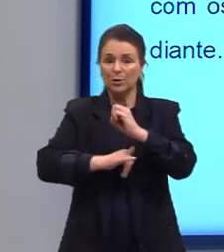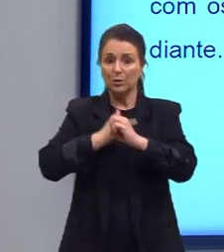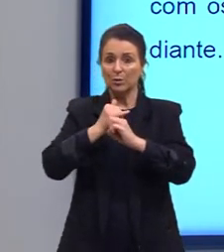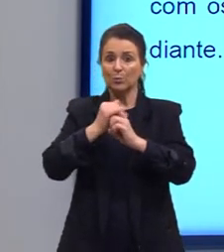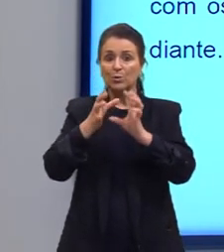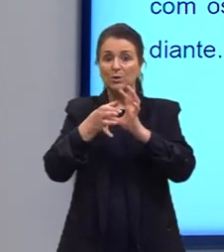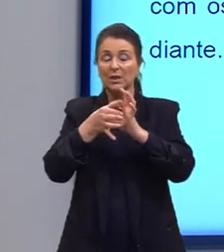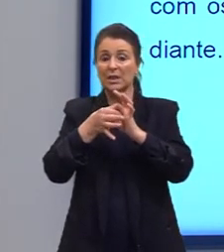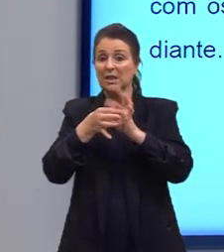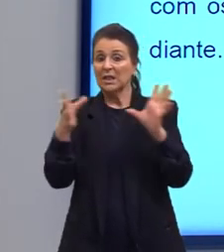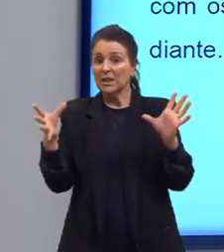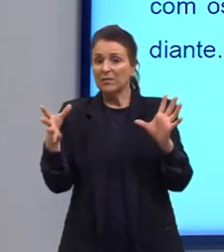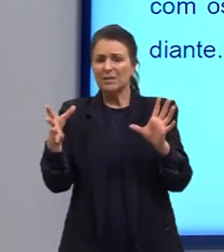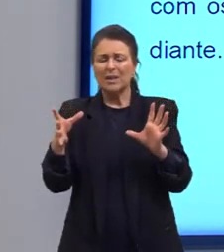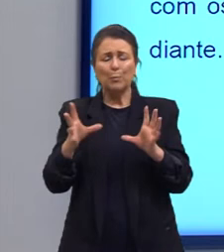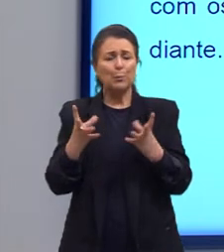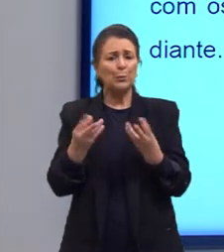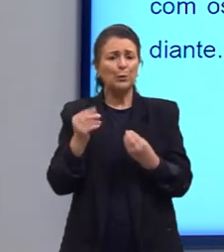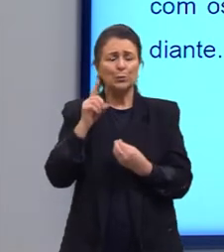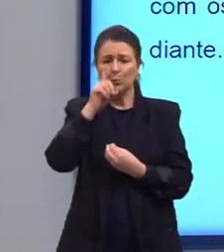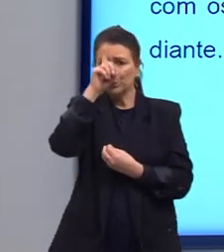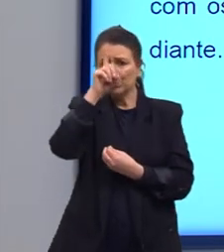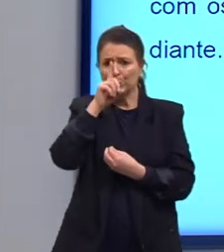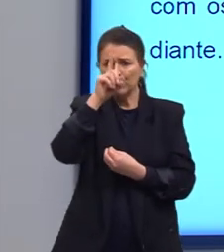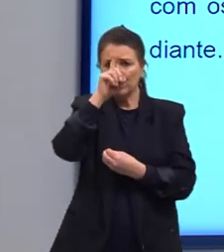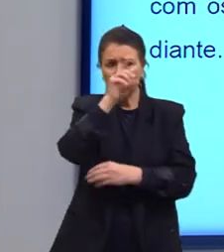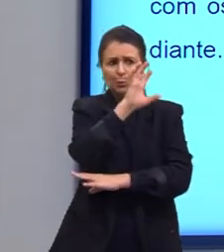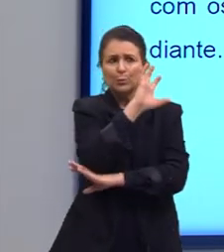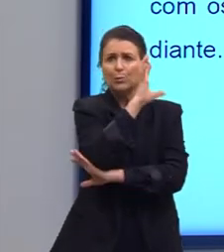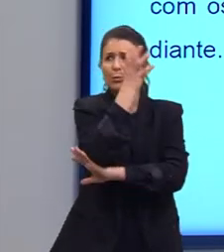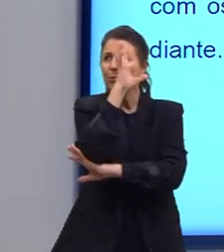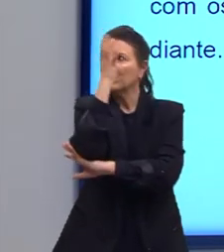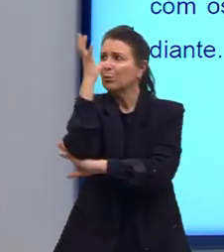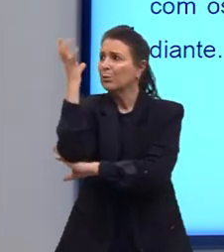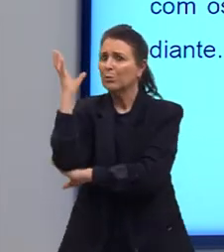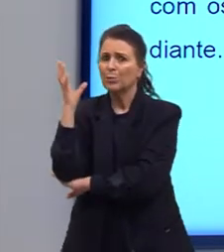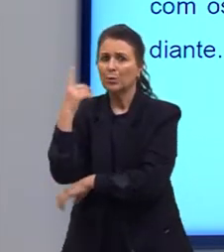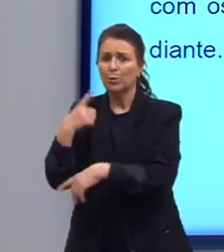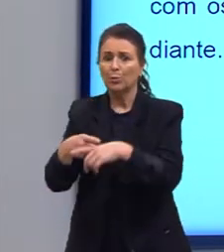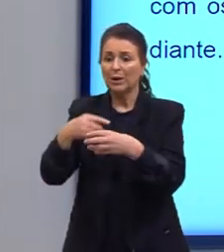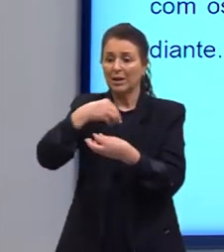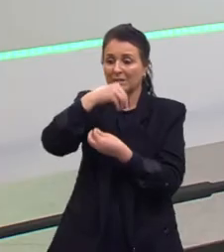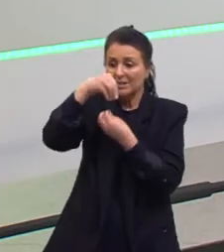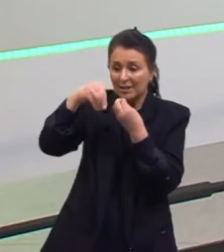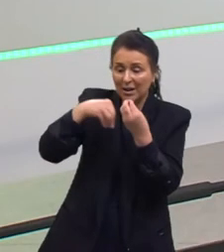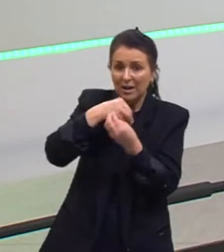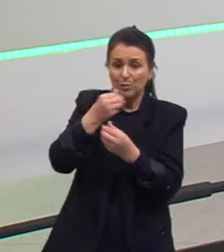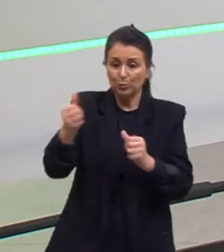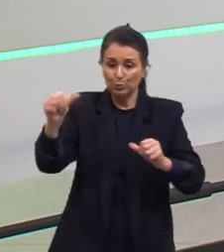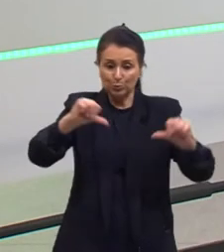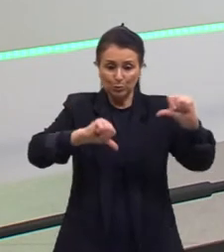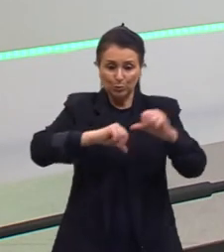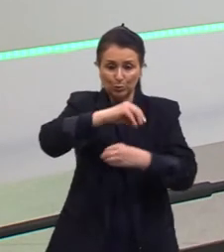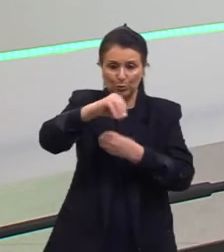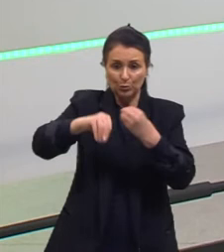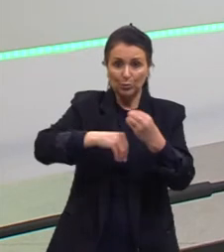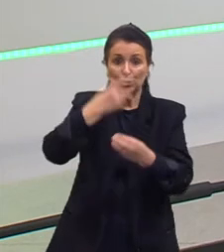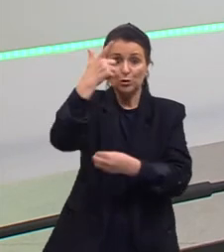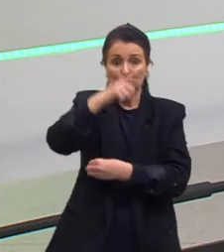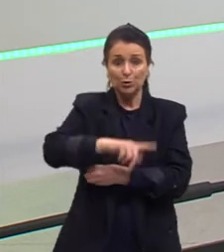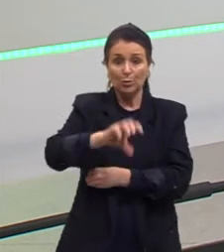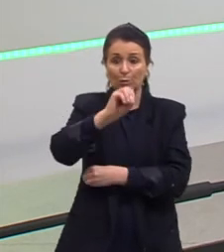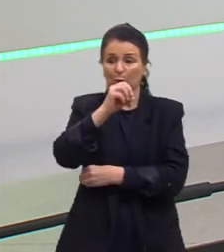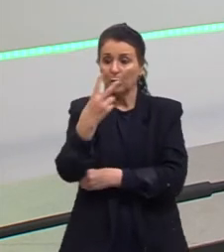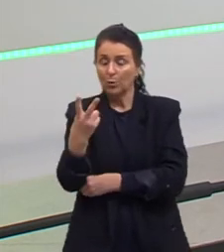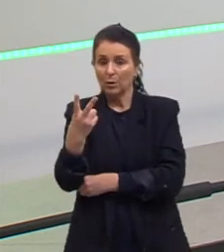devastador para nossa atmosfera para o nosso meio ambiente porque eles reagem novamente com oxigênio formando aí